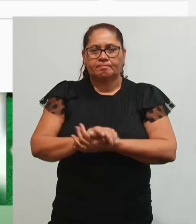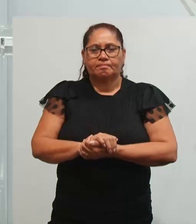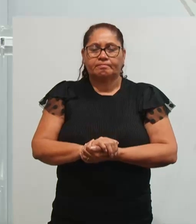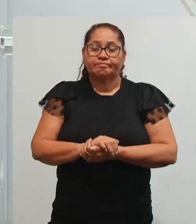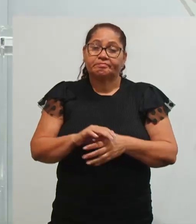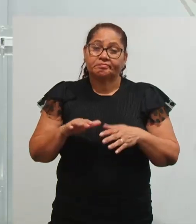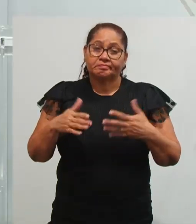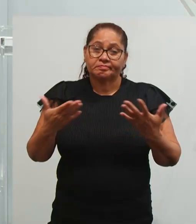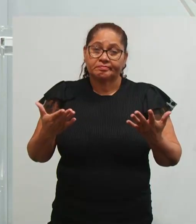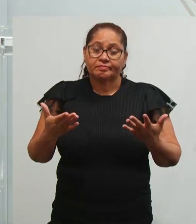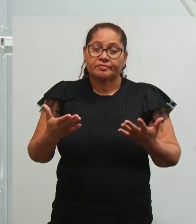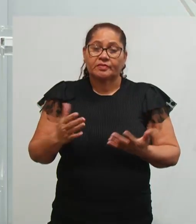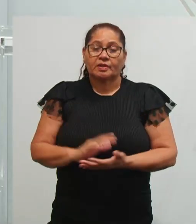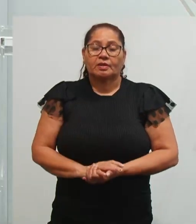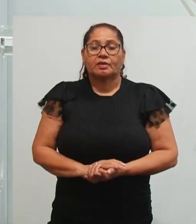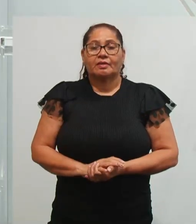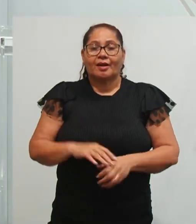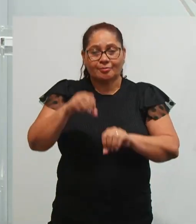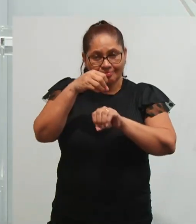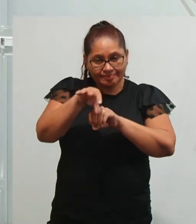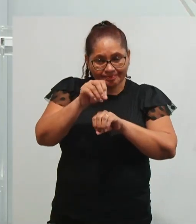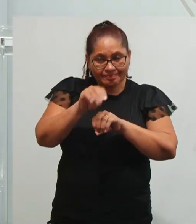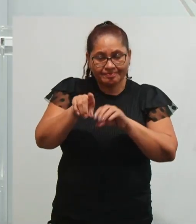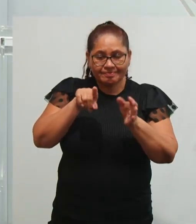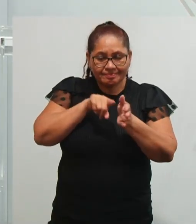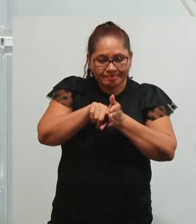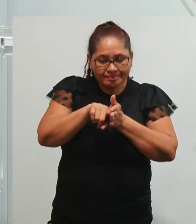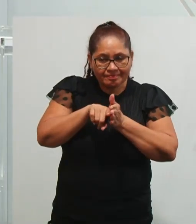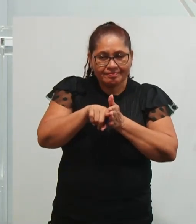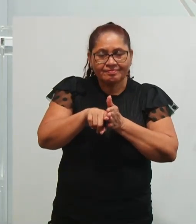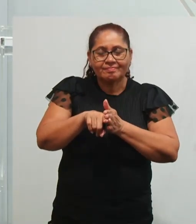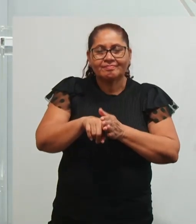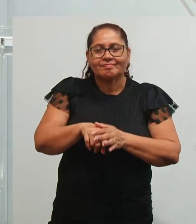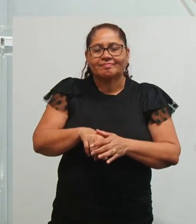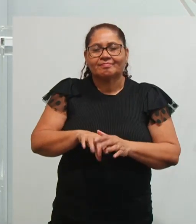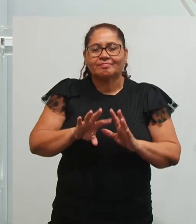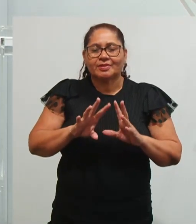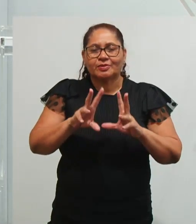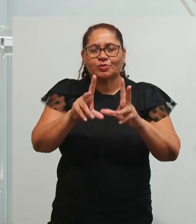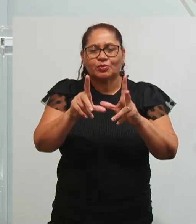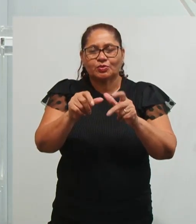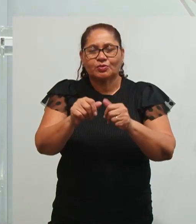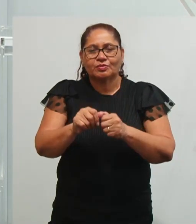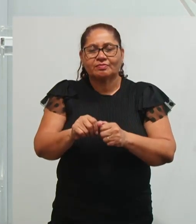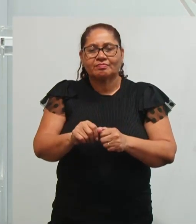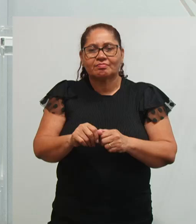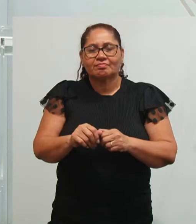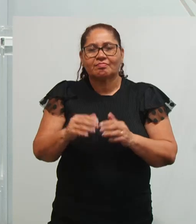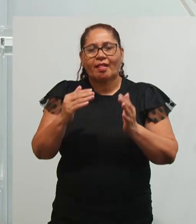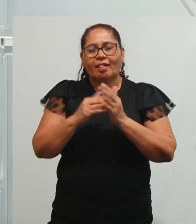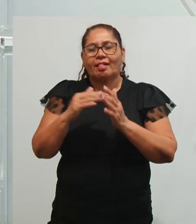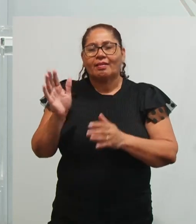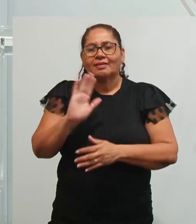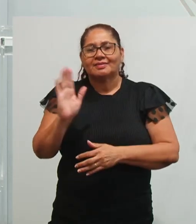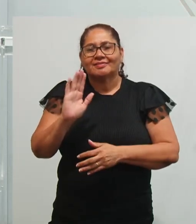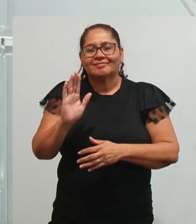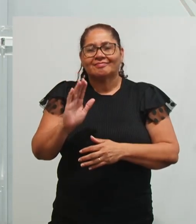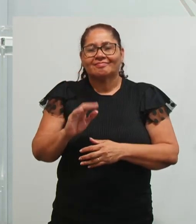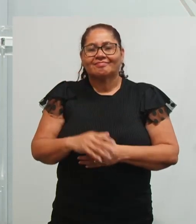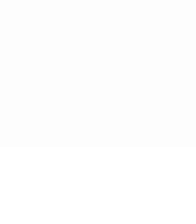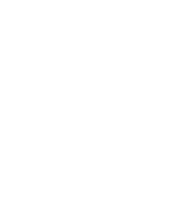Então, fica aí a nossa dica de aprofundamento para você. Até a próxima.